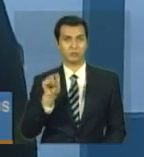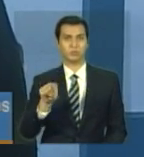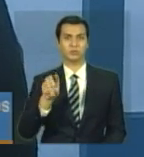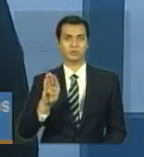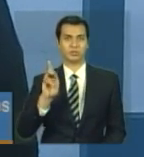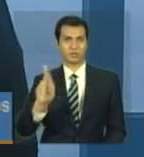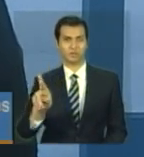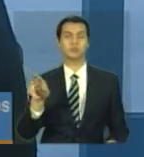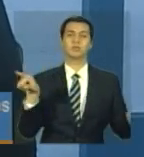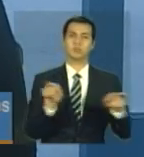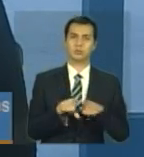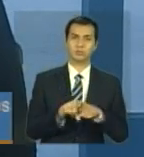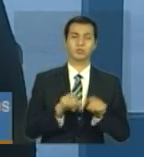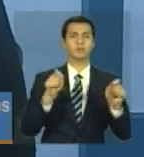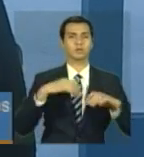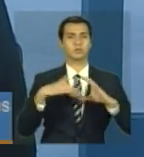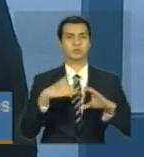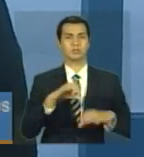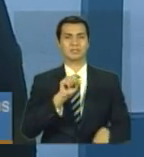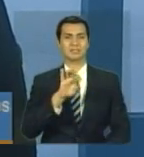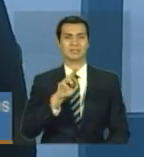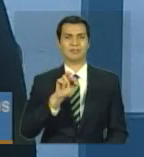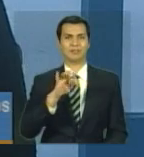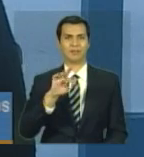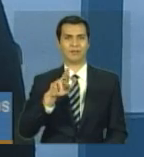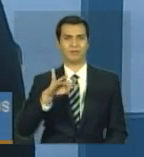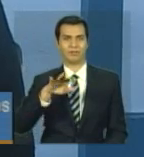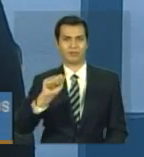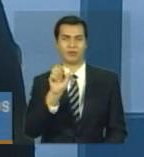www.redesam.ufrgs.br como também o e-mail